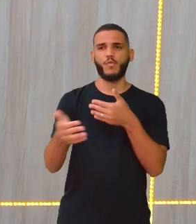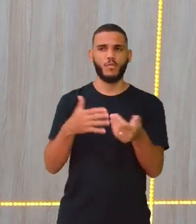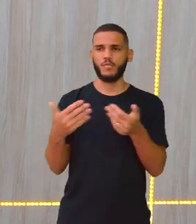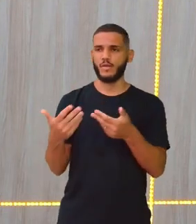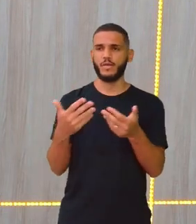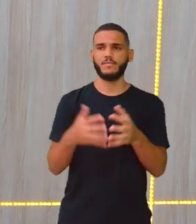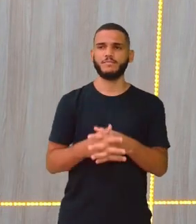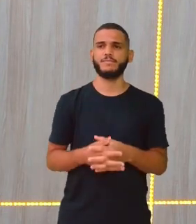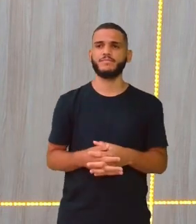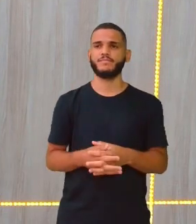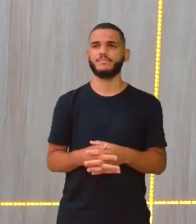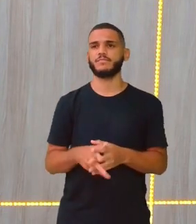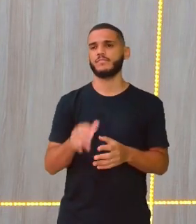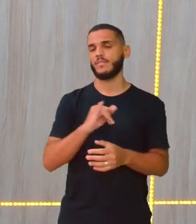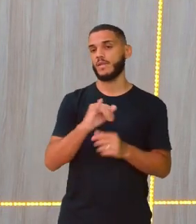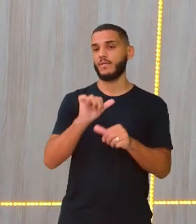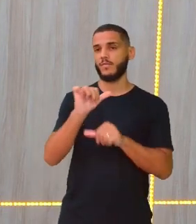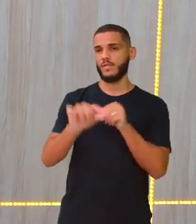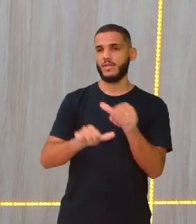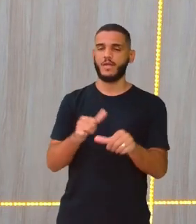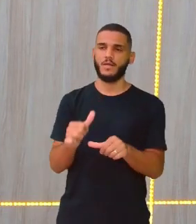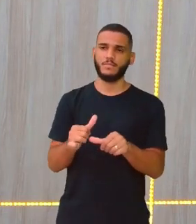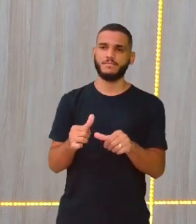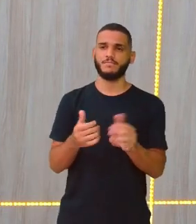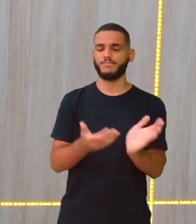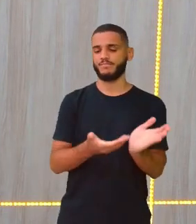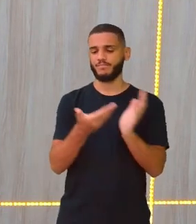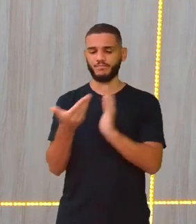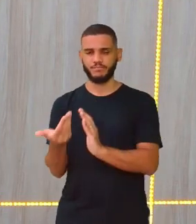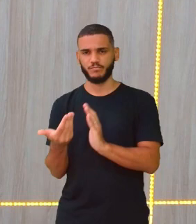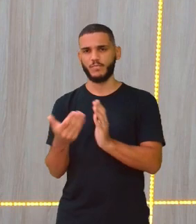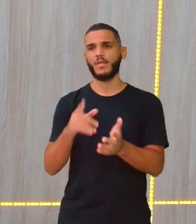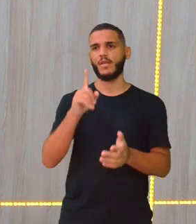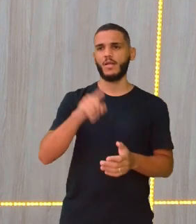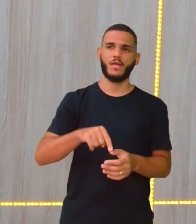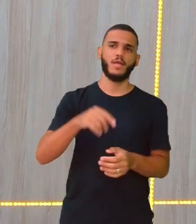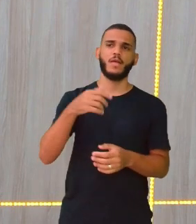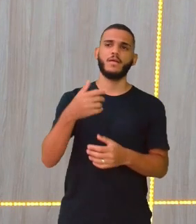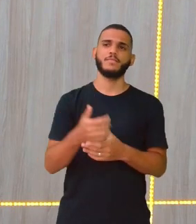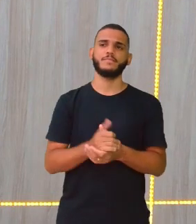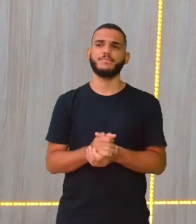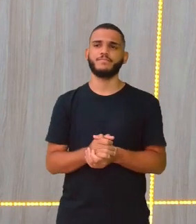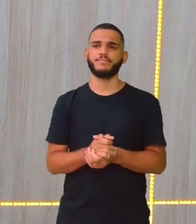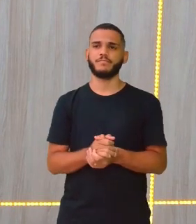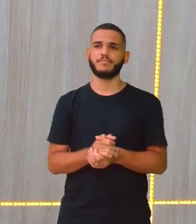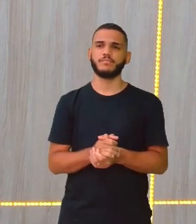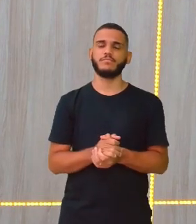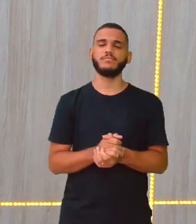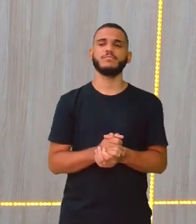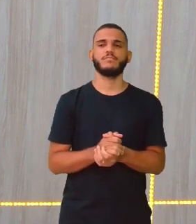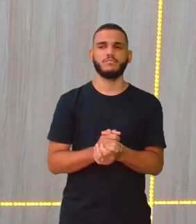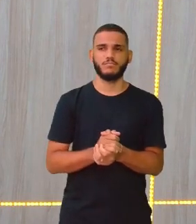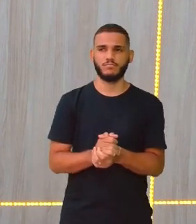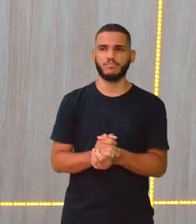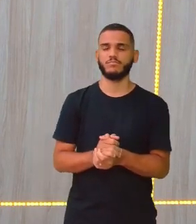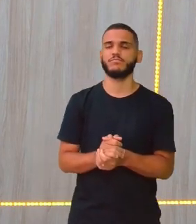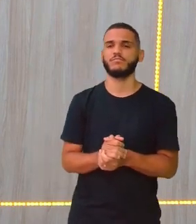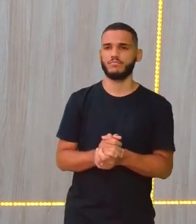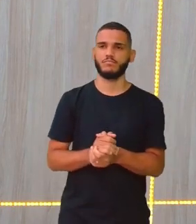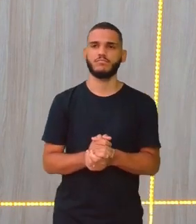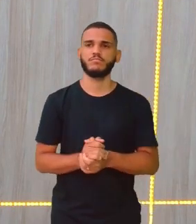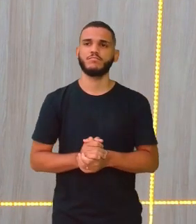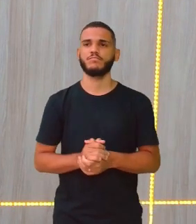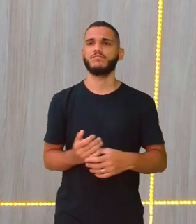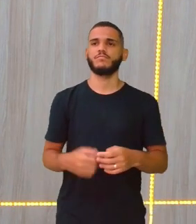uma? Olha o que acontece. Se eu trago mais uma, aqui ficou de fora quem? O 5 volta para